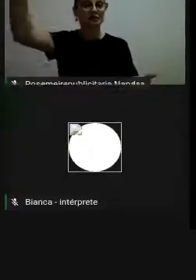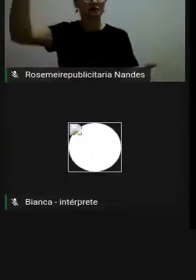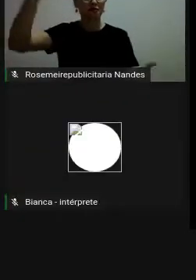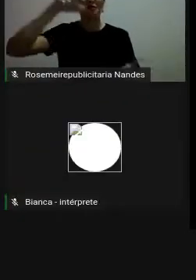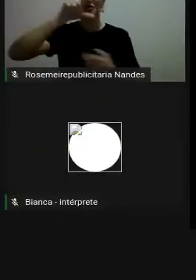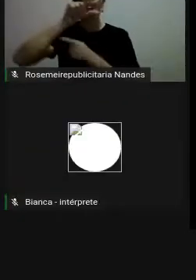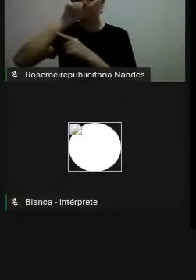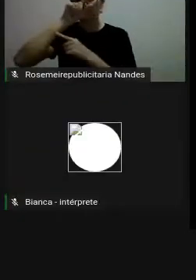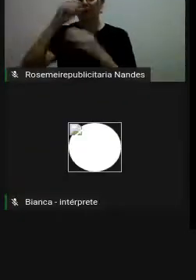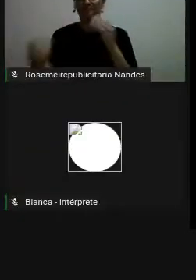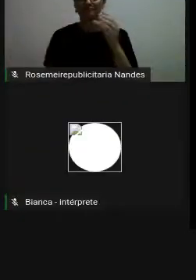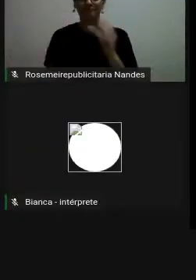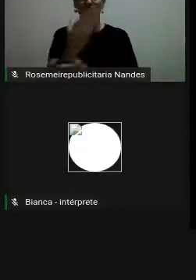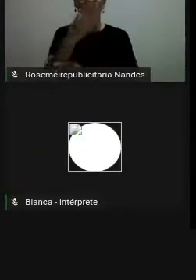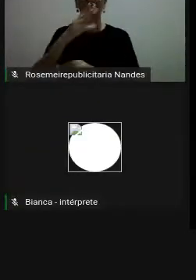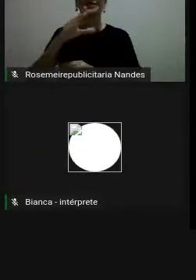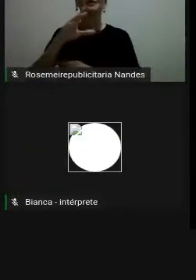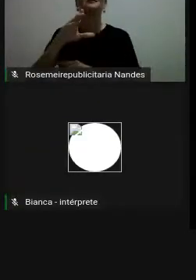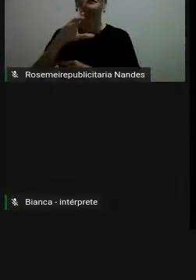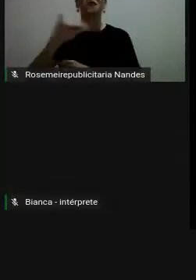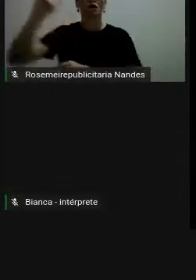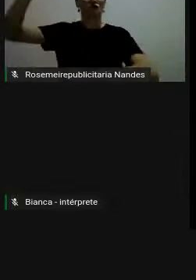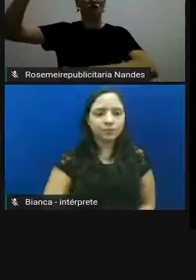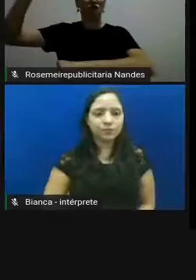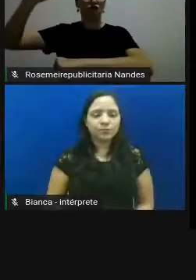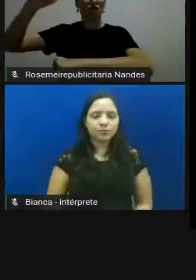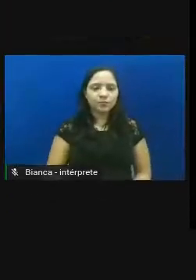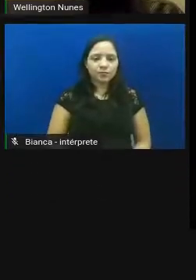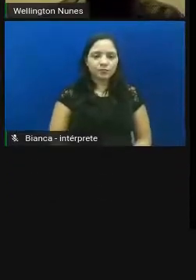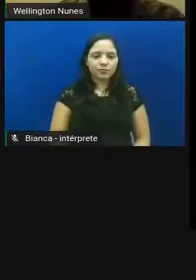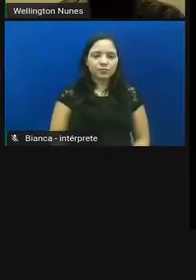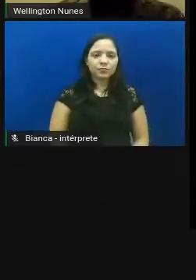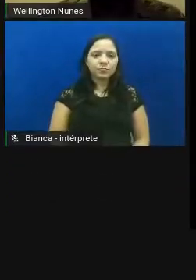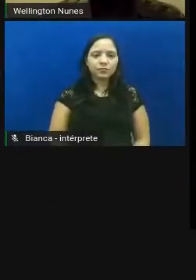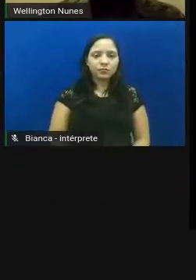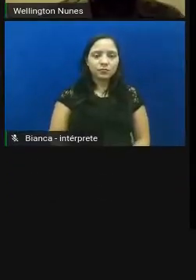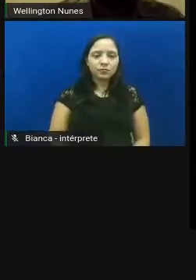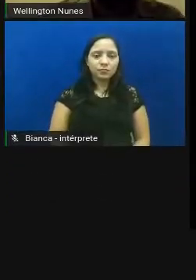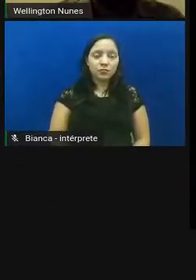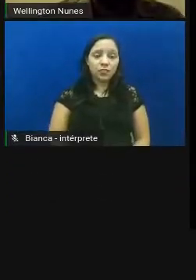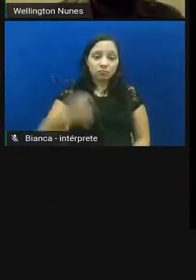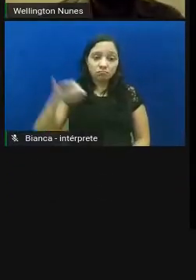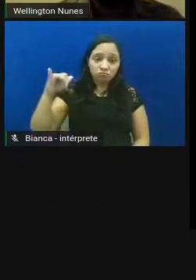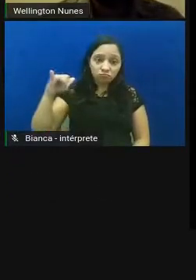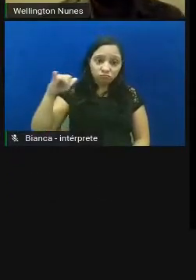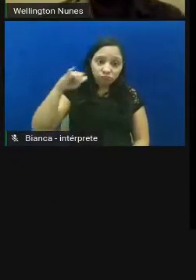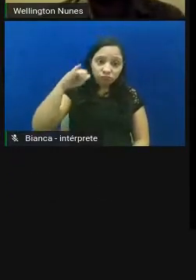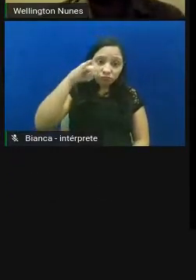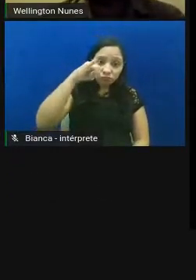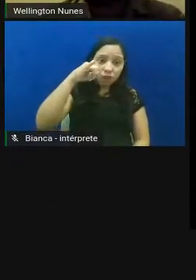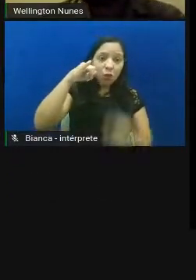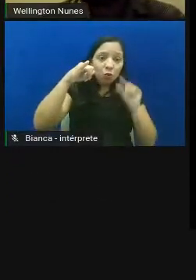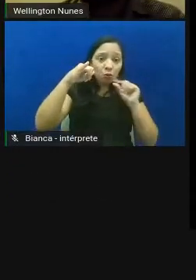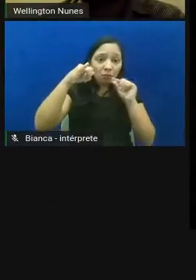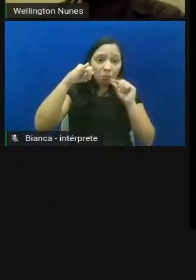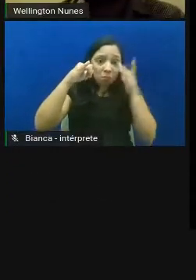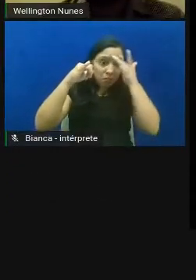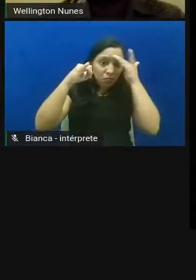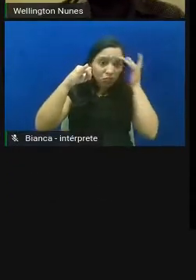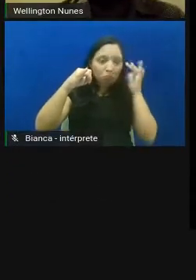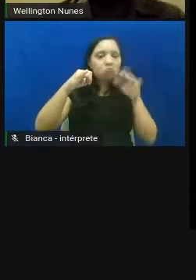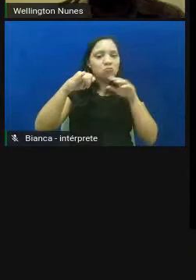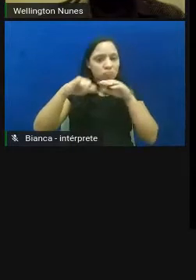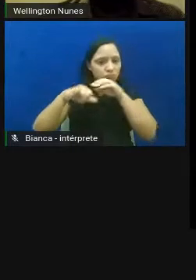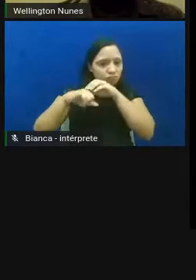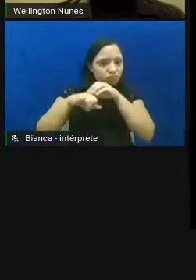então, foi utilizado, além do transporte de pessoas, para mapear as áreas de interesse, no caso, para